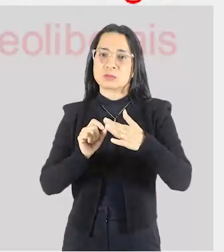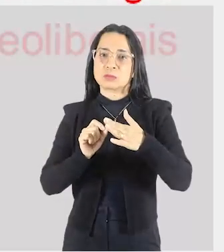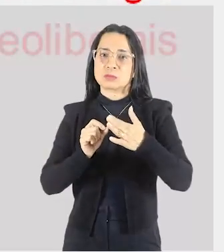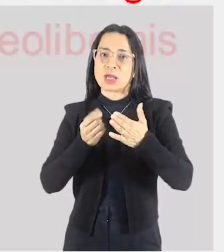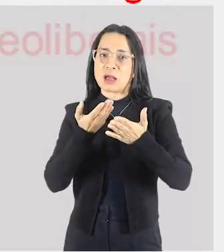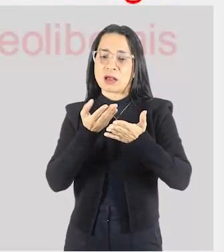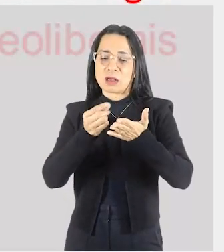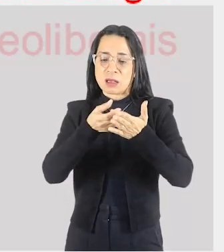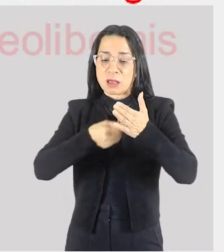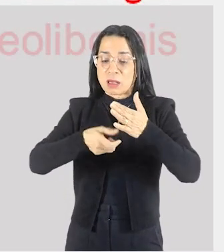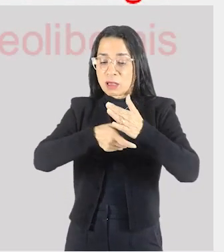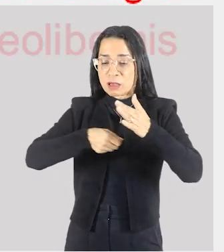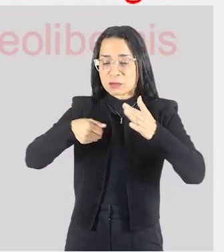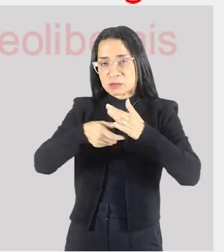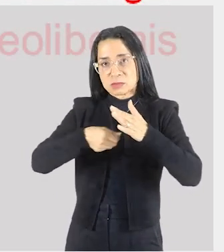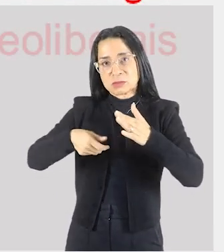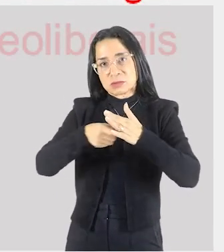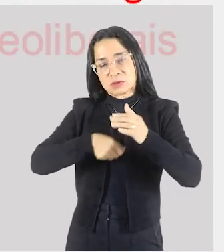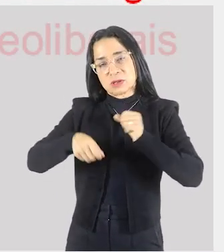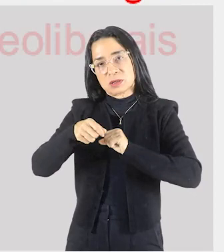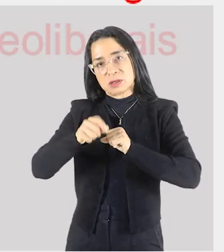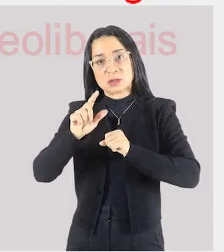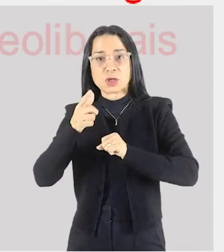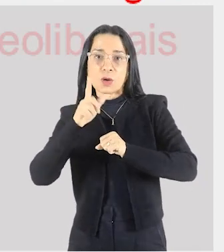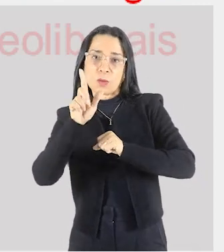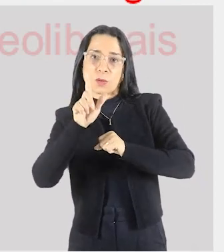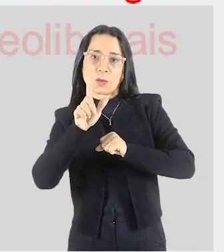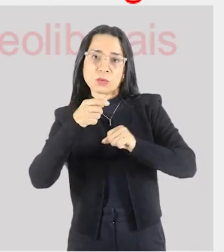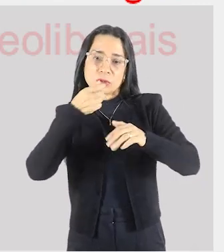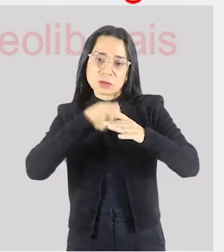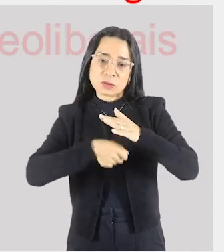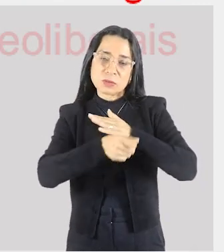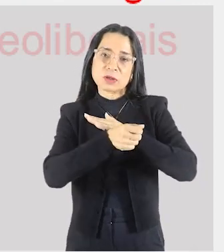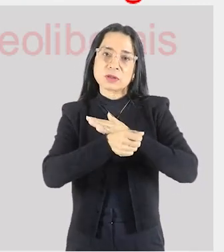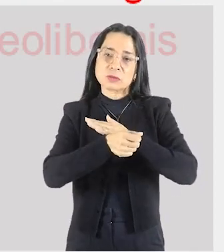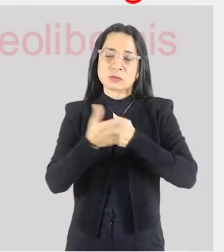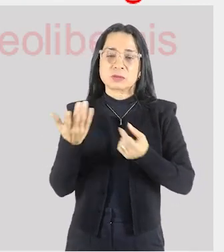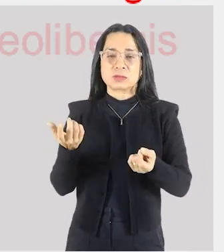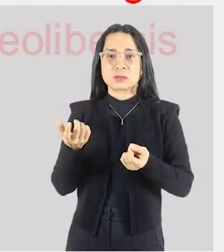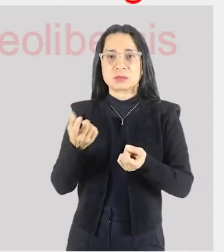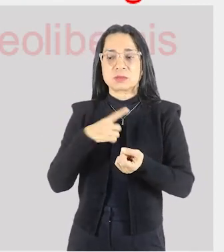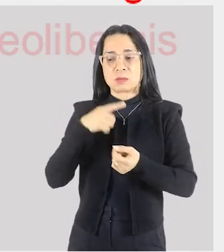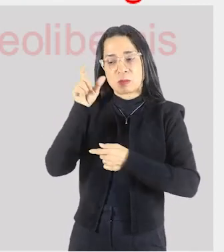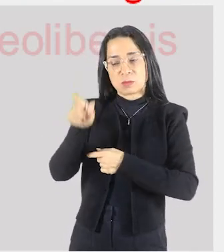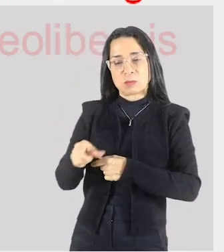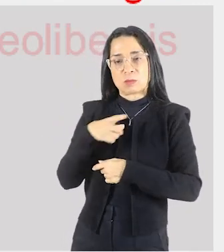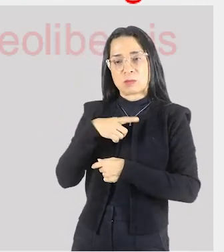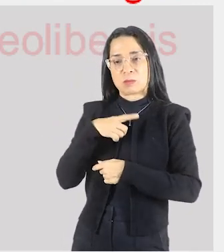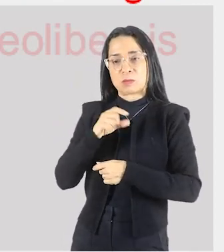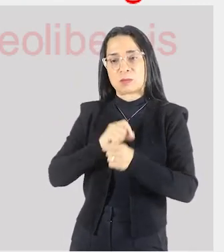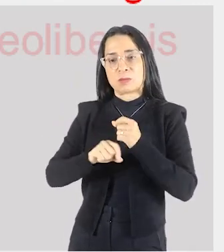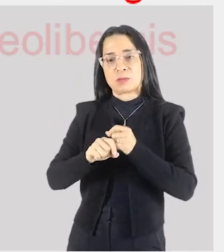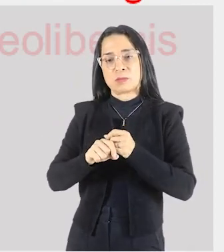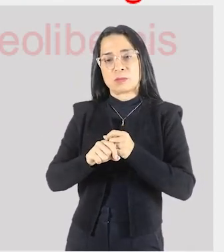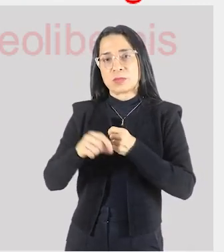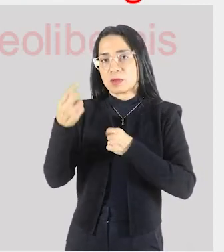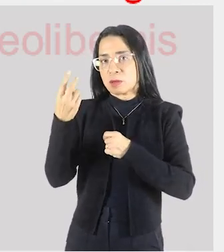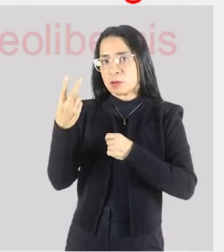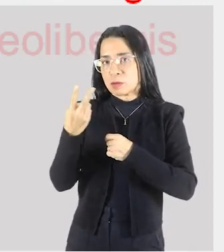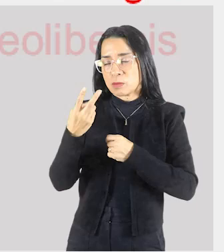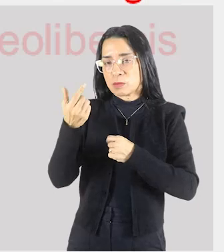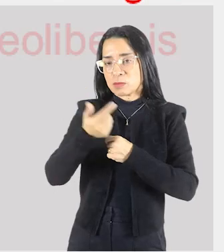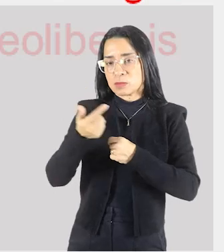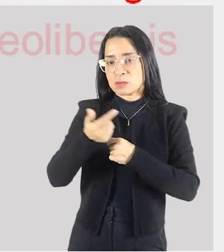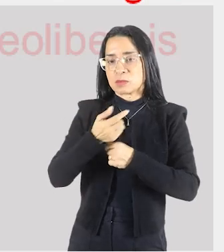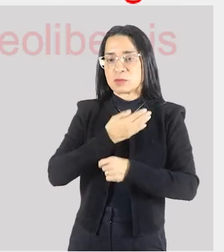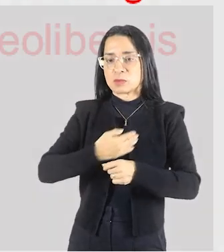demais aplicações financeiras que o indivíduo tinha, certo? Como, segundo o governo, seria preciso fazer isso como